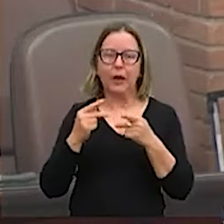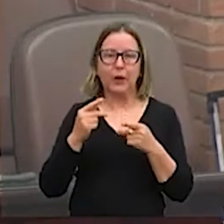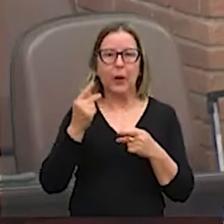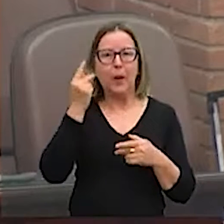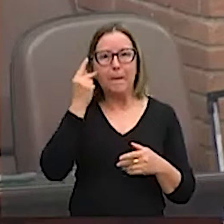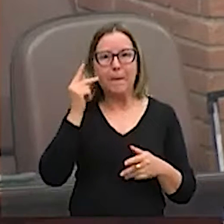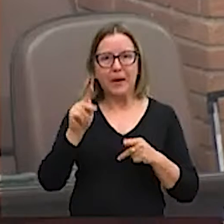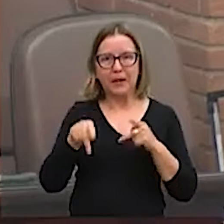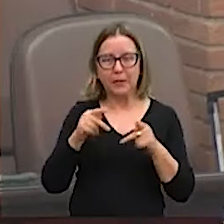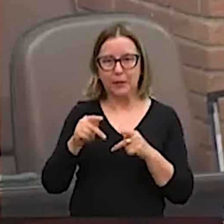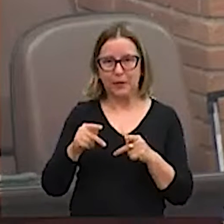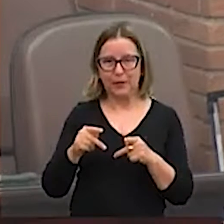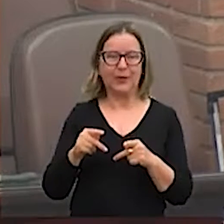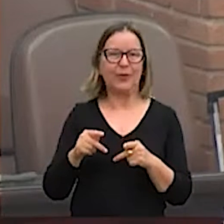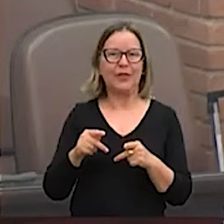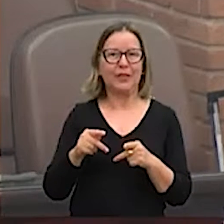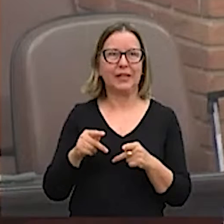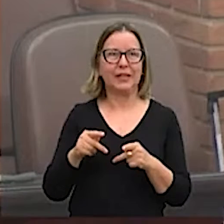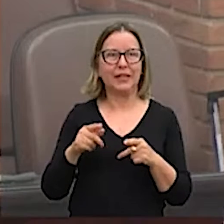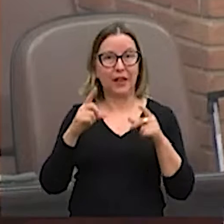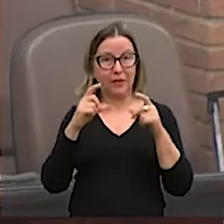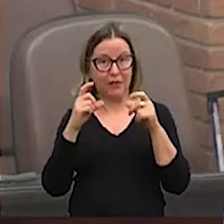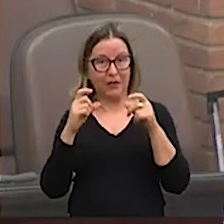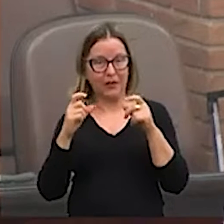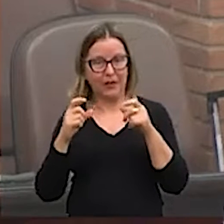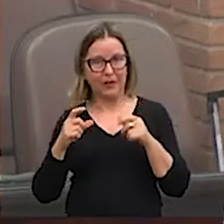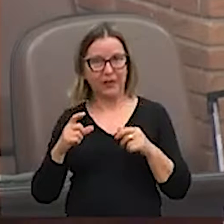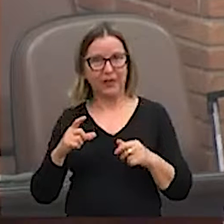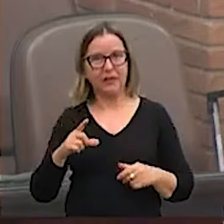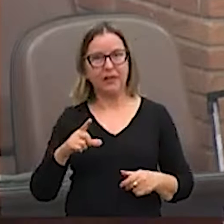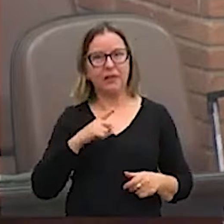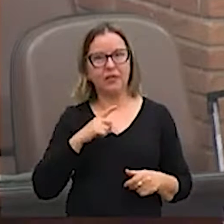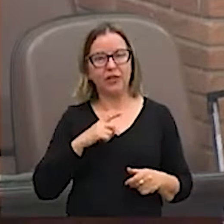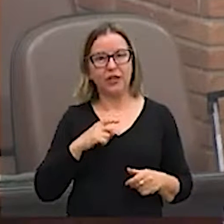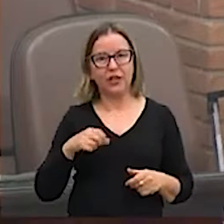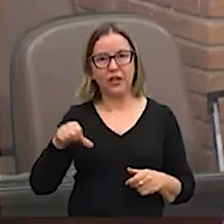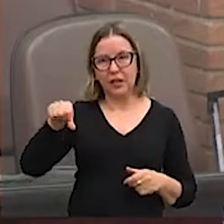colocarem suas fotos, tinha 91 pessoas